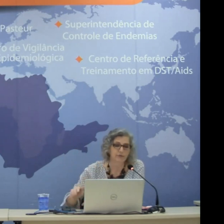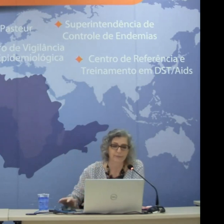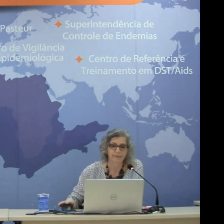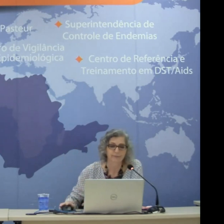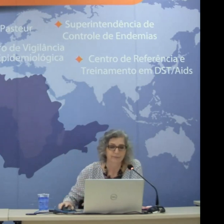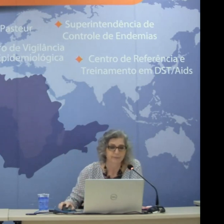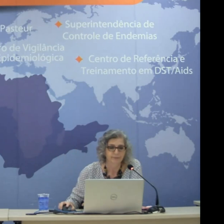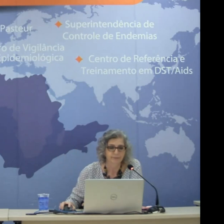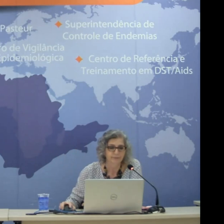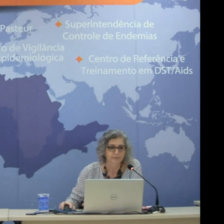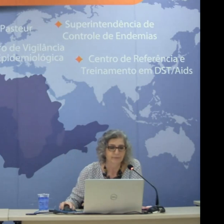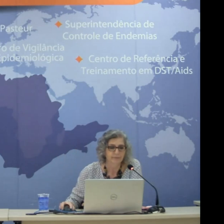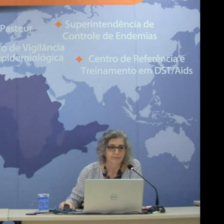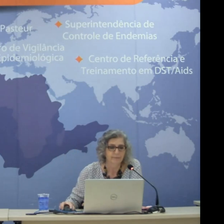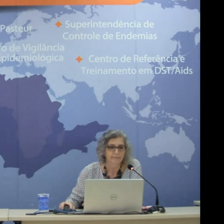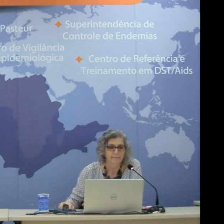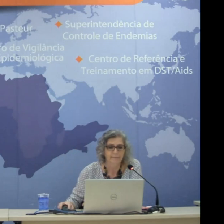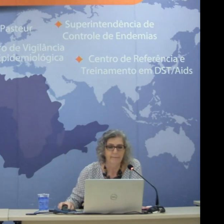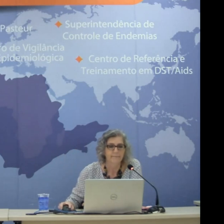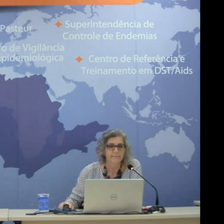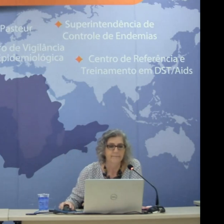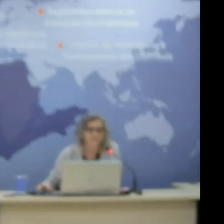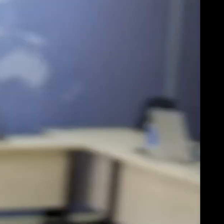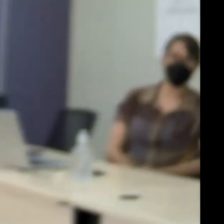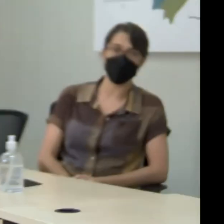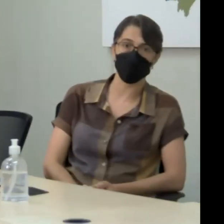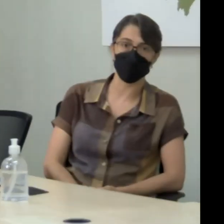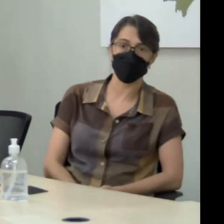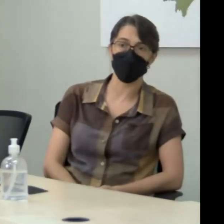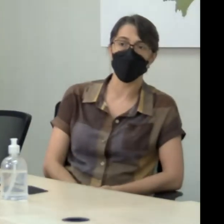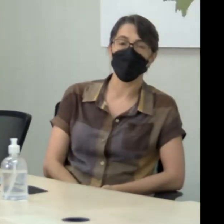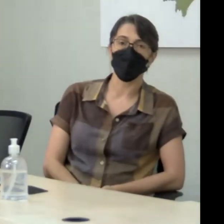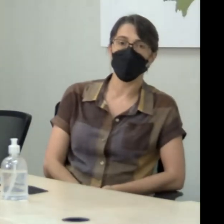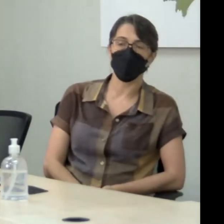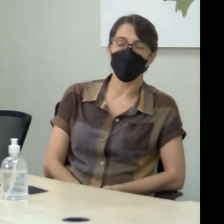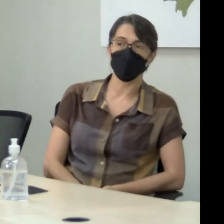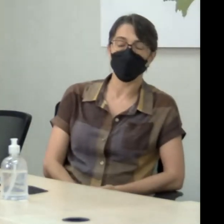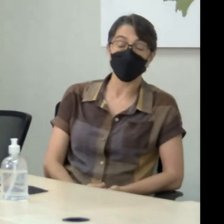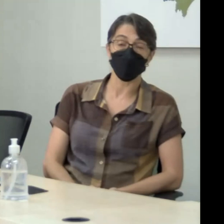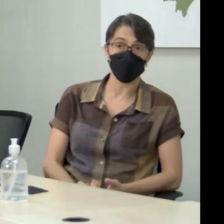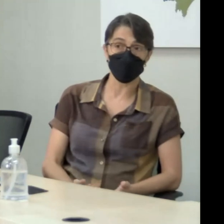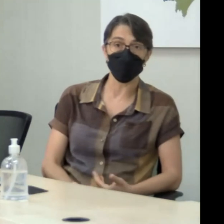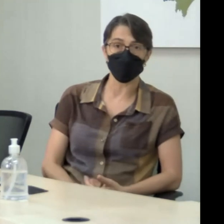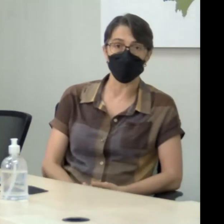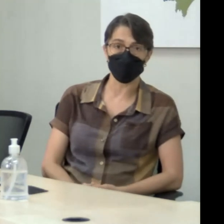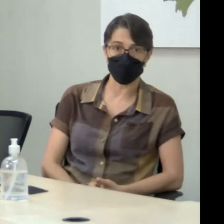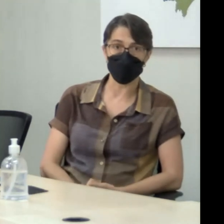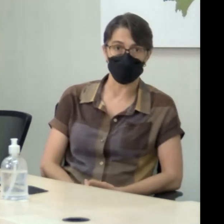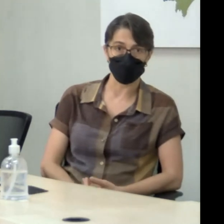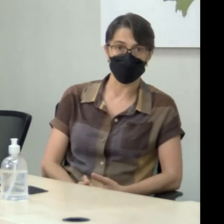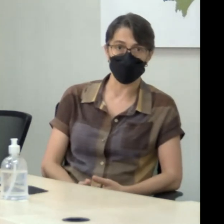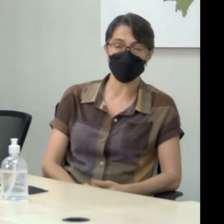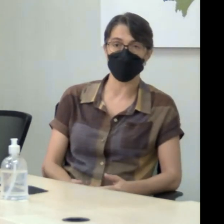5000va o Sync para ter acesso você precisa é ter o seu